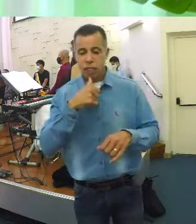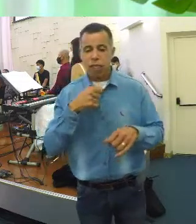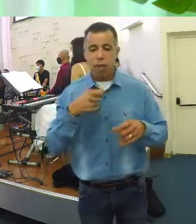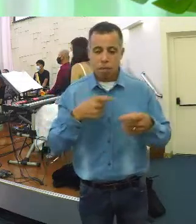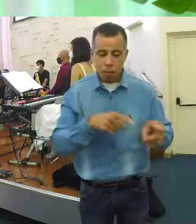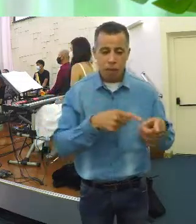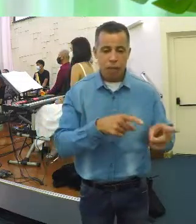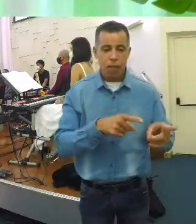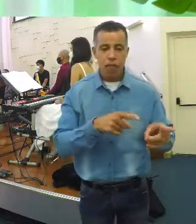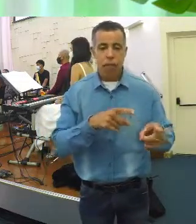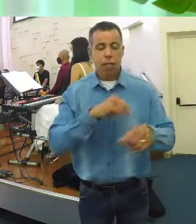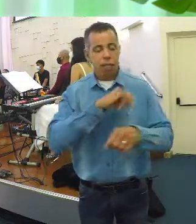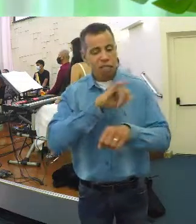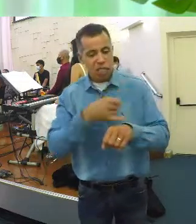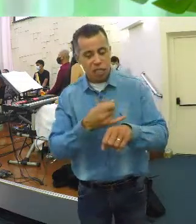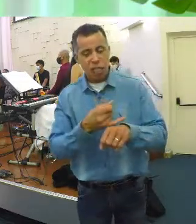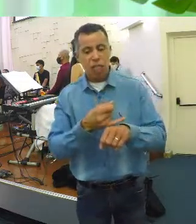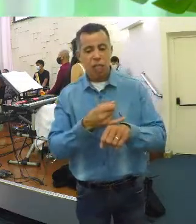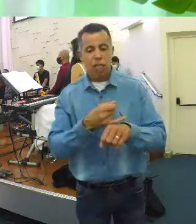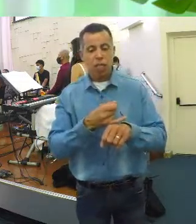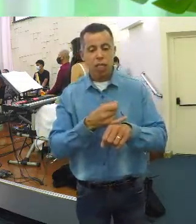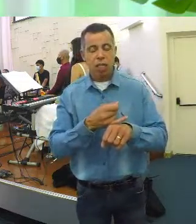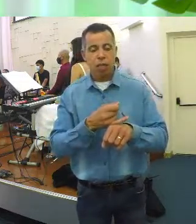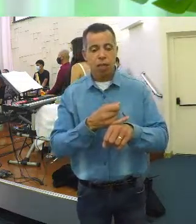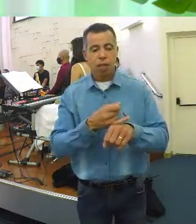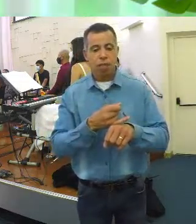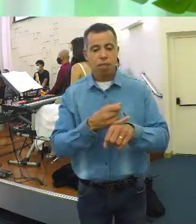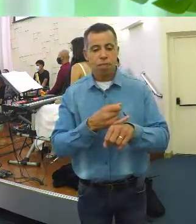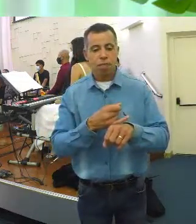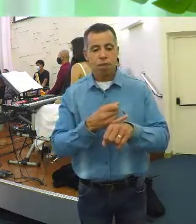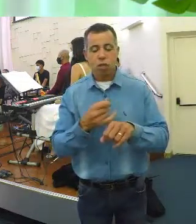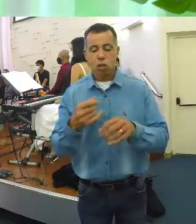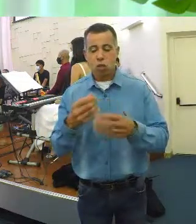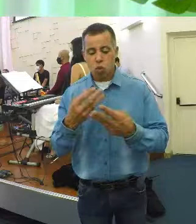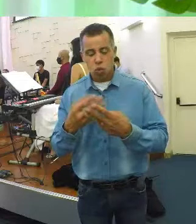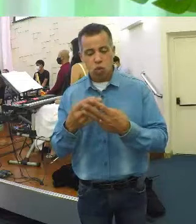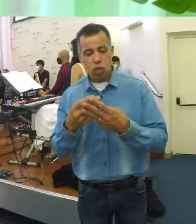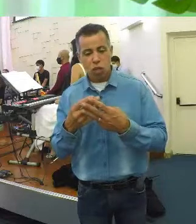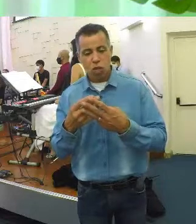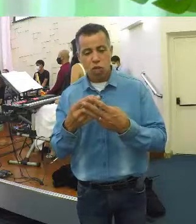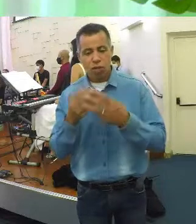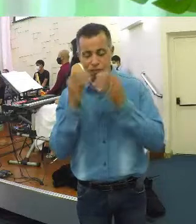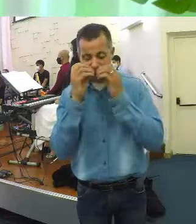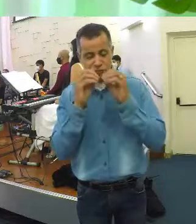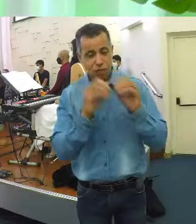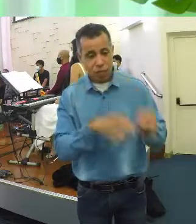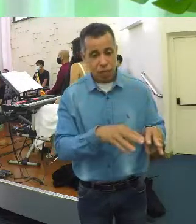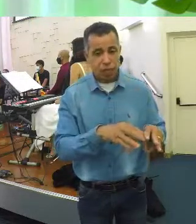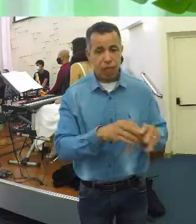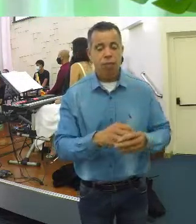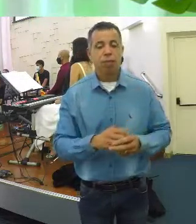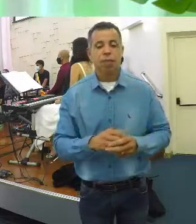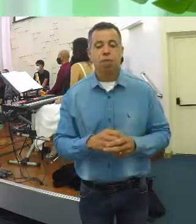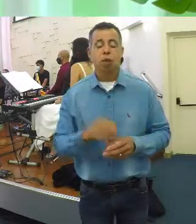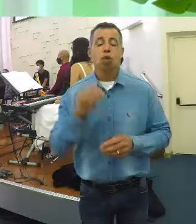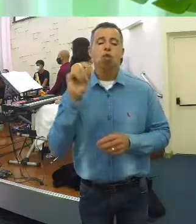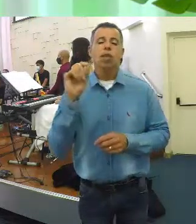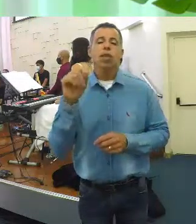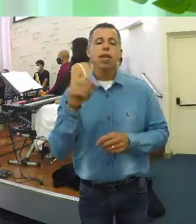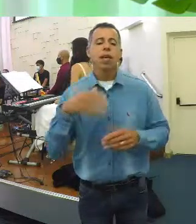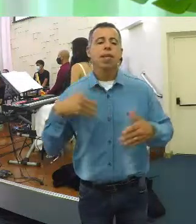Jerusalém, das armadilhas dos judeus, da rejeição à pregação em Antioquia. E o que é alegria,